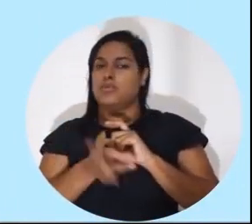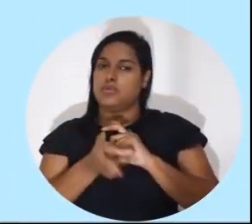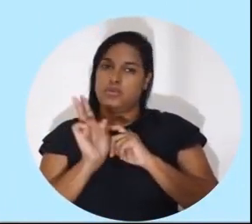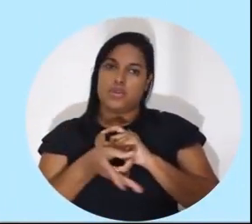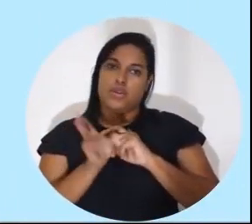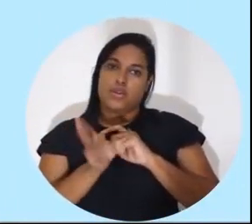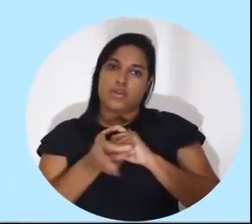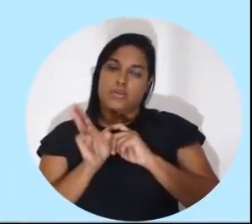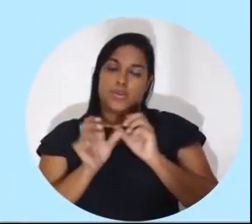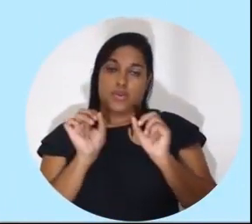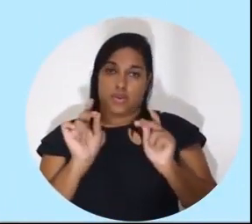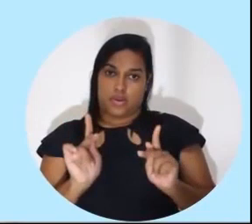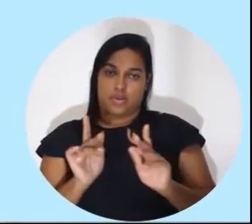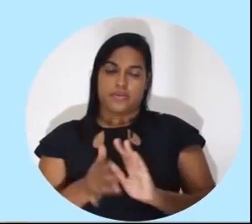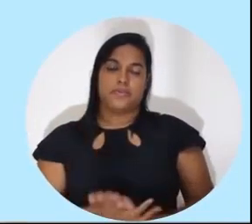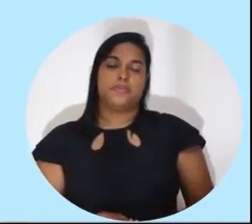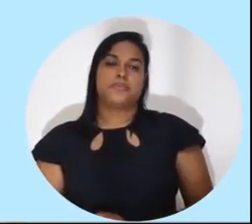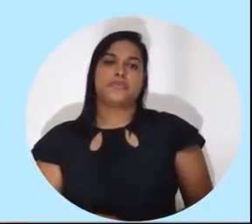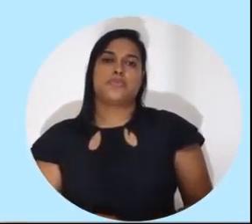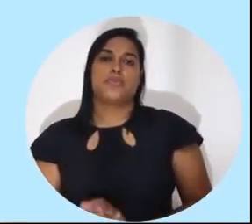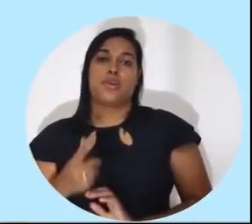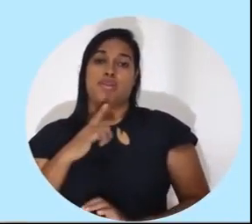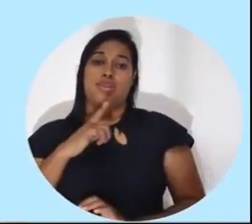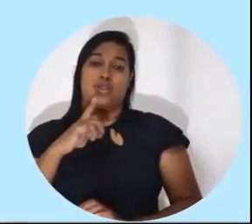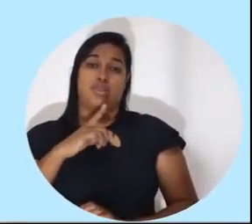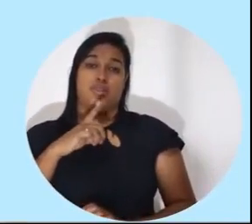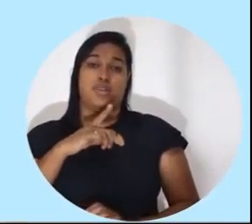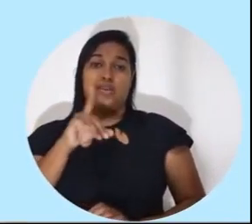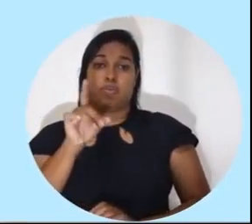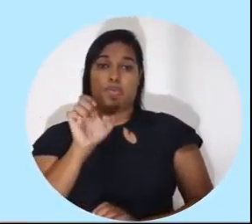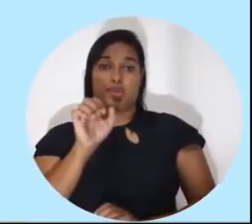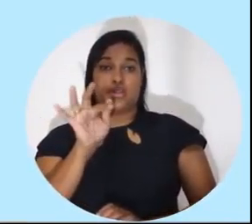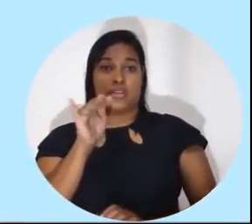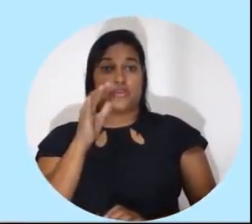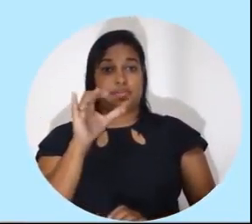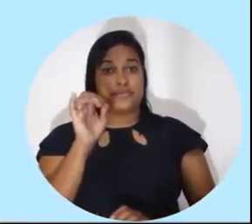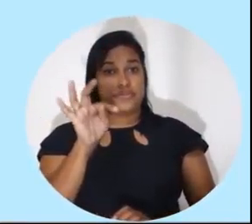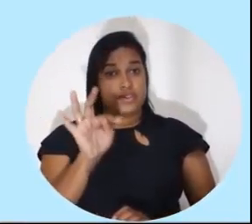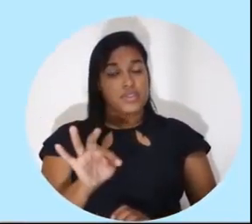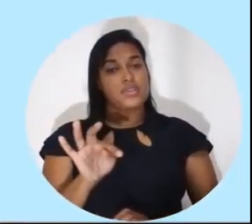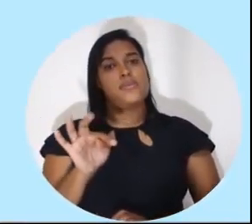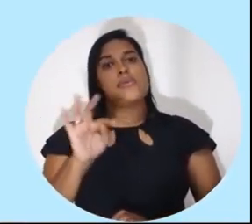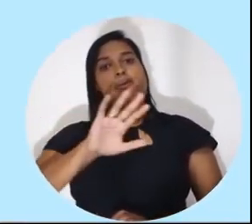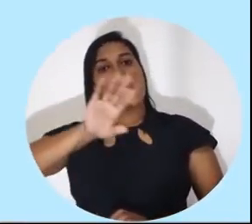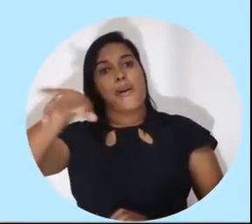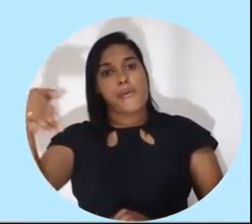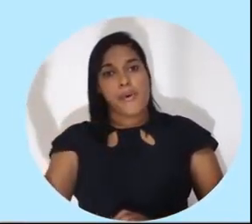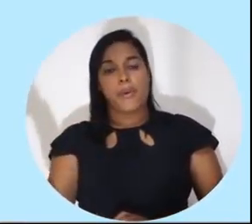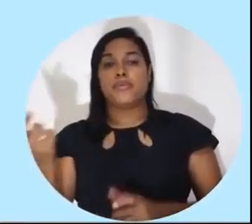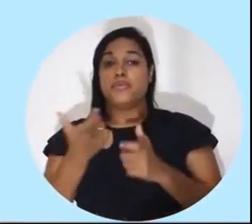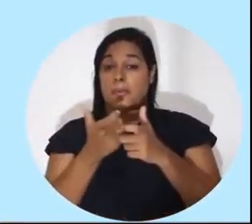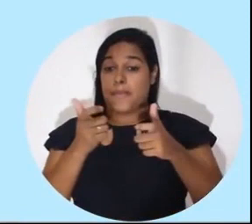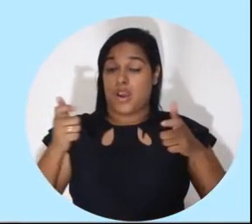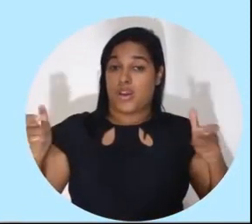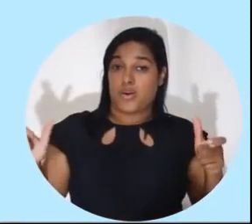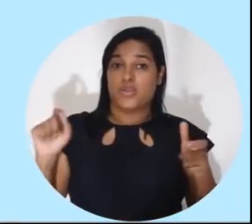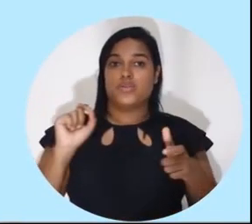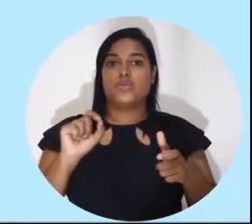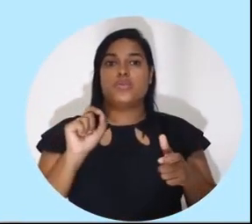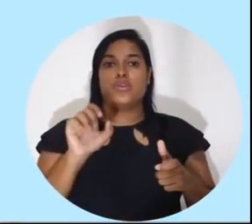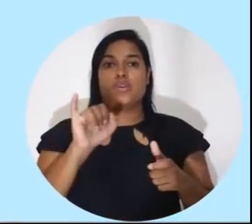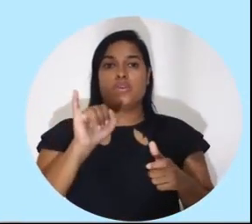superavitário, tá? E que ocorre um déficit na balança comercial quando as importações forem maiores que